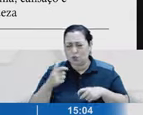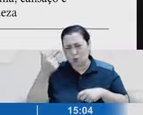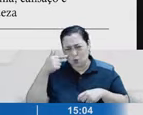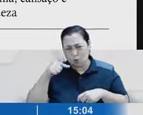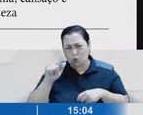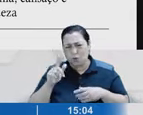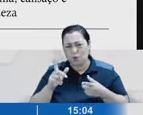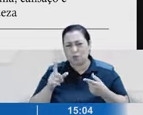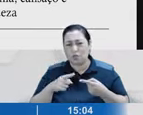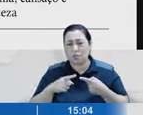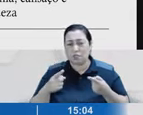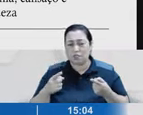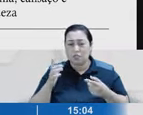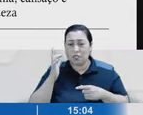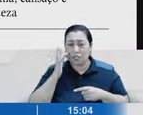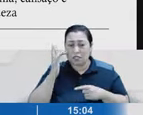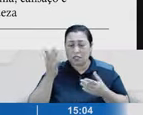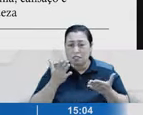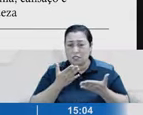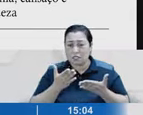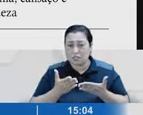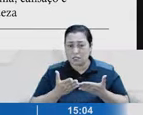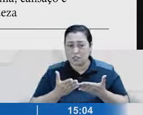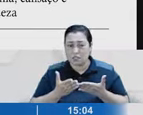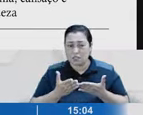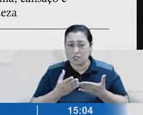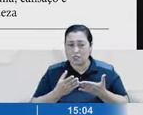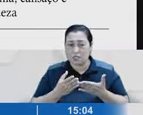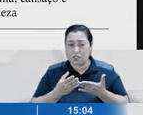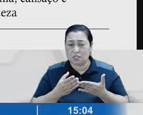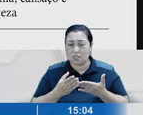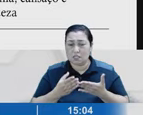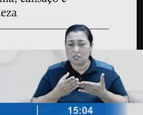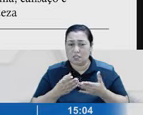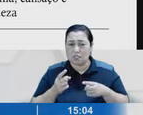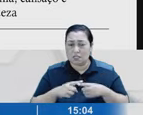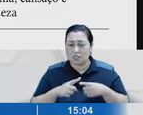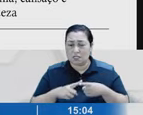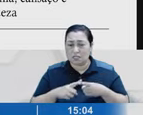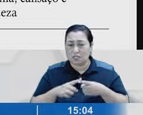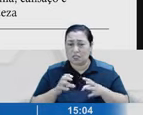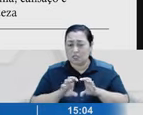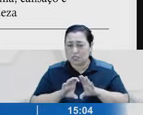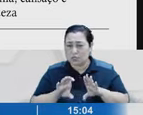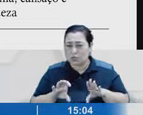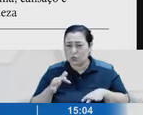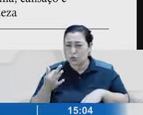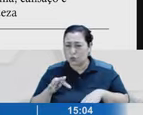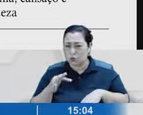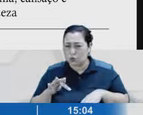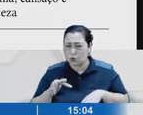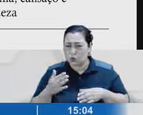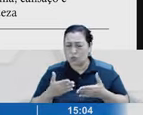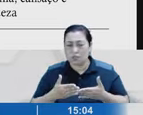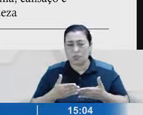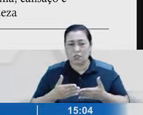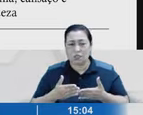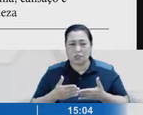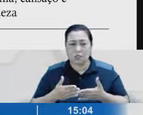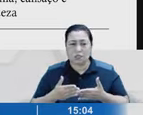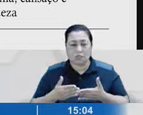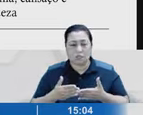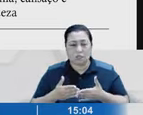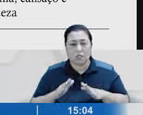não. Mais fácil ser uma síndrome do intestino irritável, porque tem distensão, tem dor, do que efetivamente um